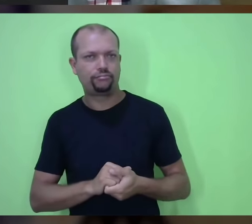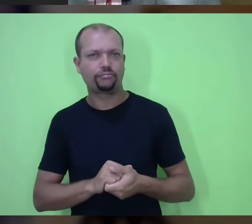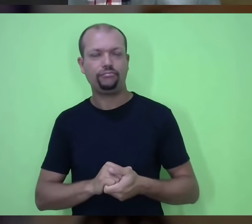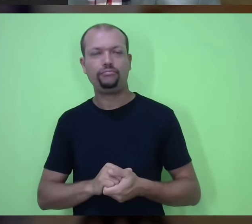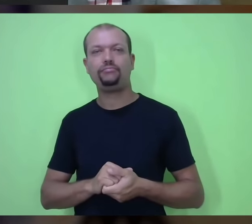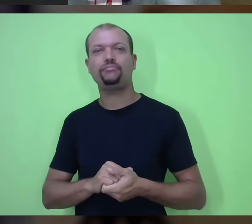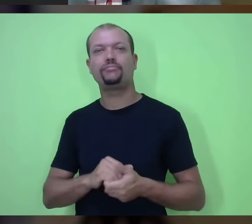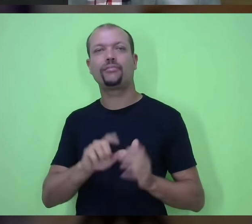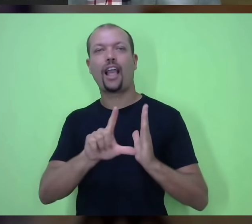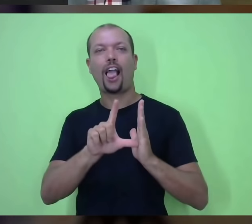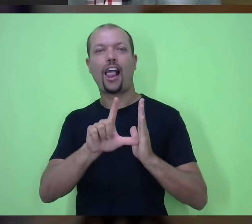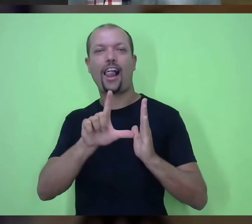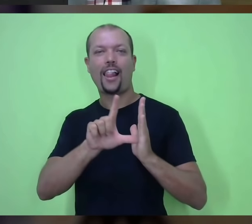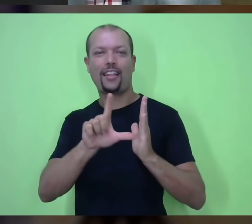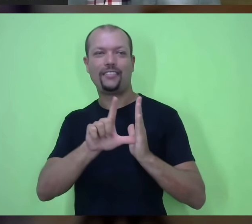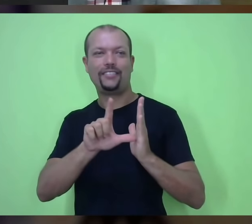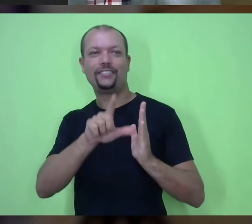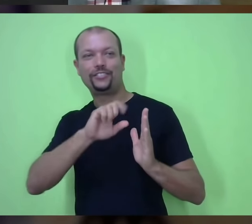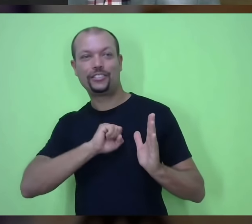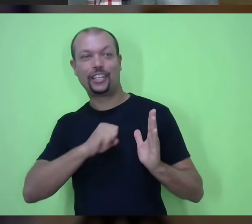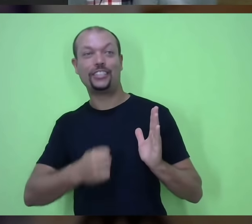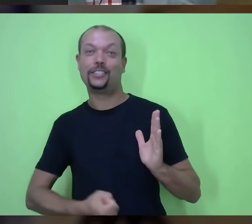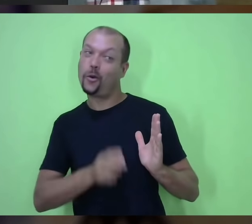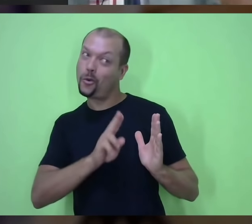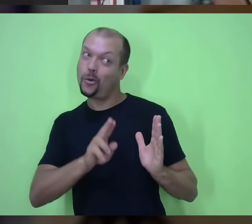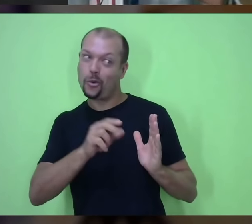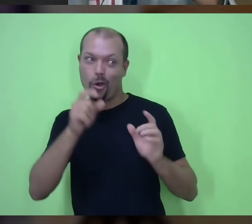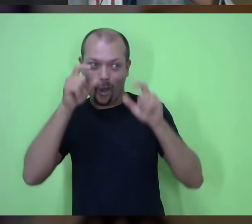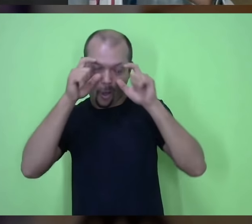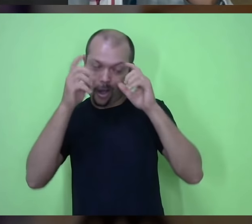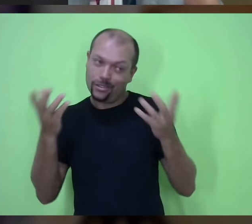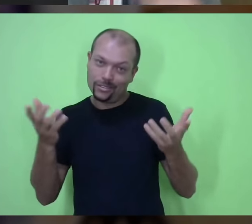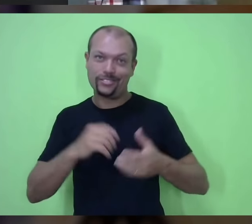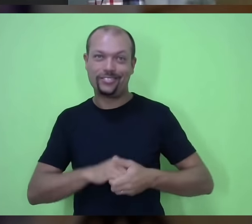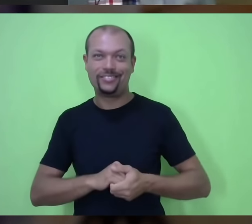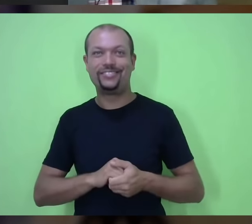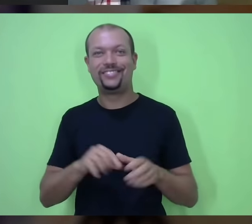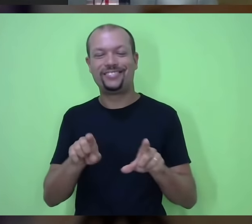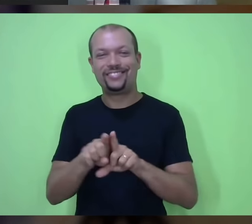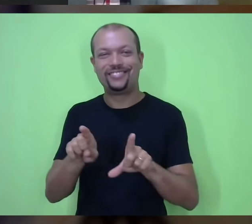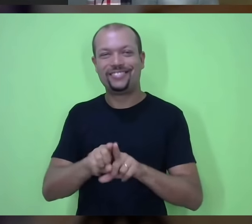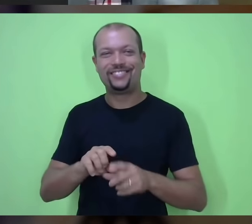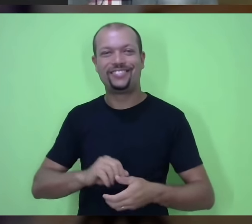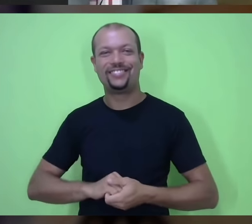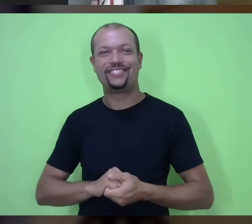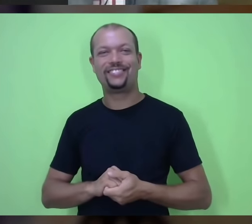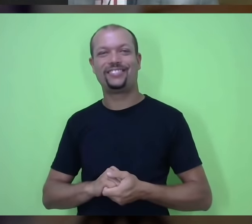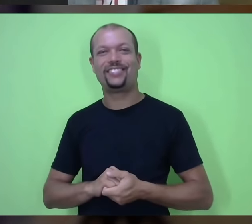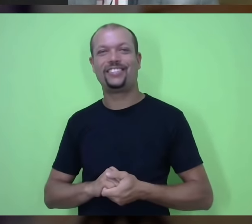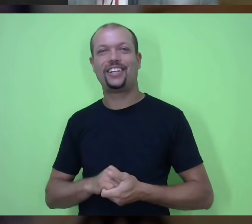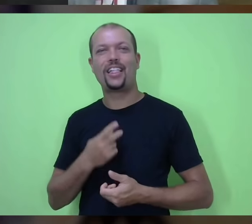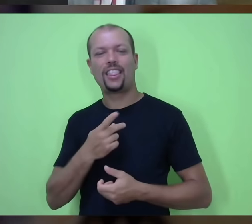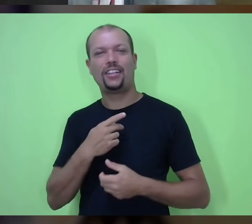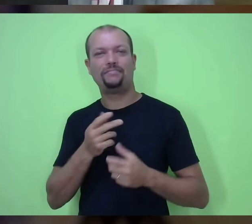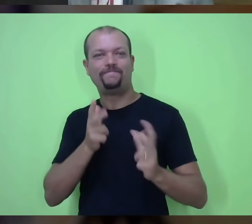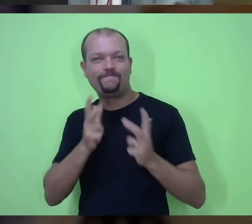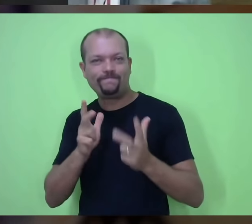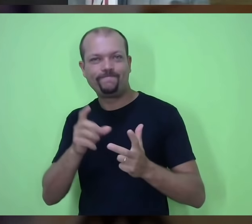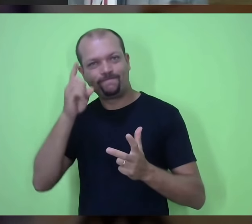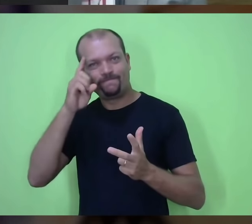segundo o livro de Levítico também não poderia ser sacerdote, porque usa óculos, né? Uma bebida nos olhos, isso é uma história para outro dia a gente